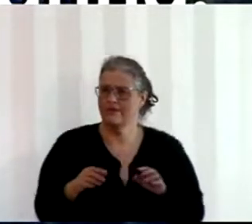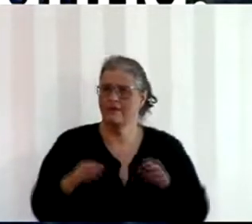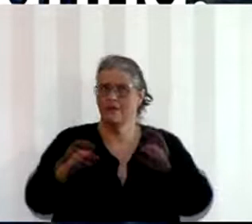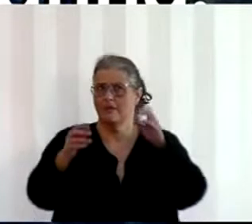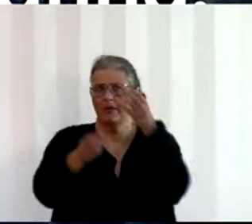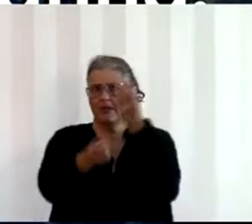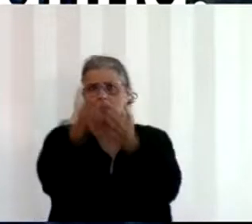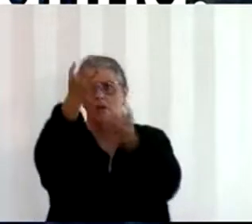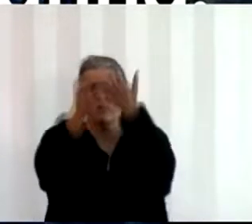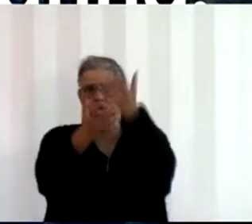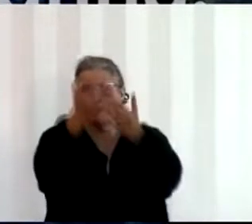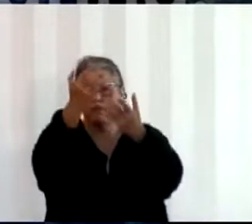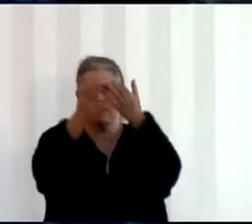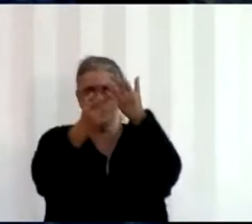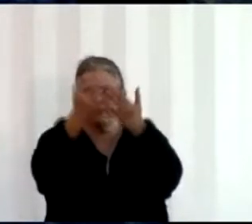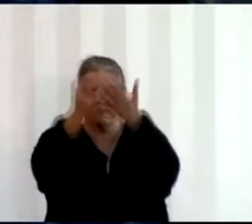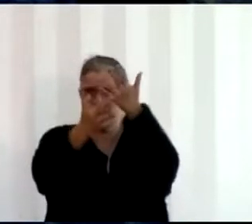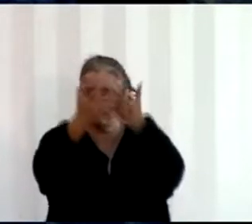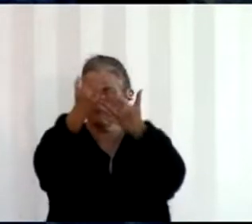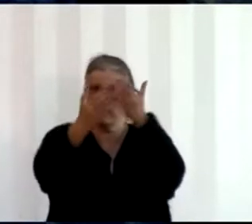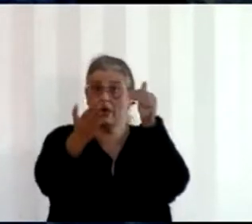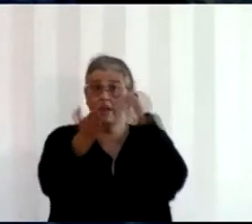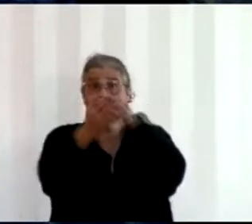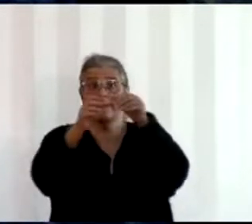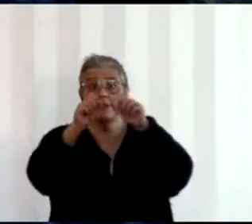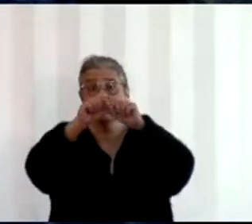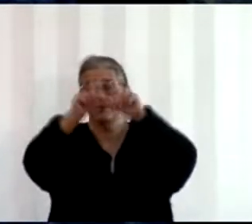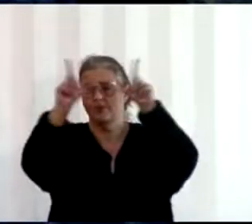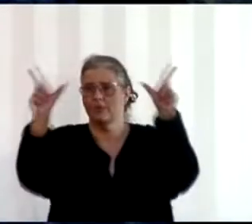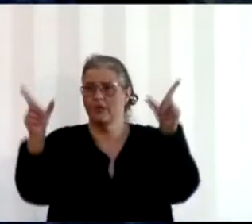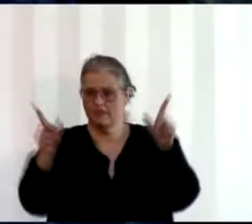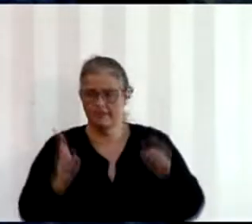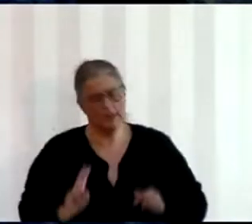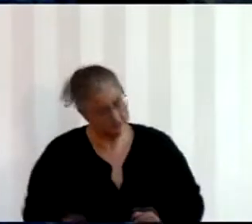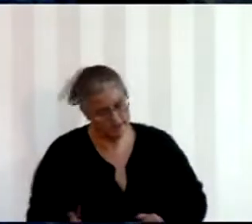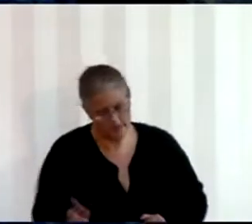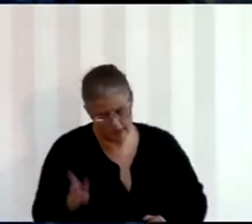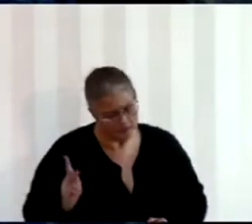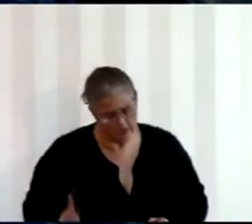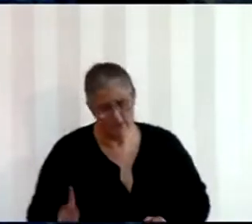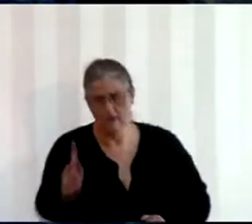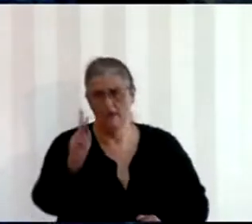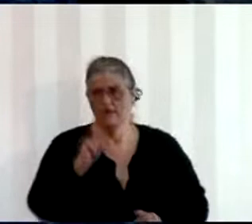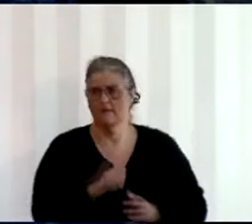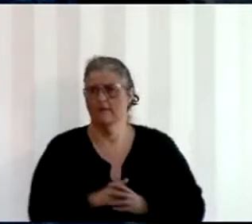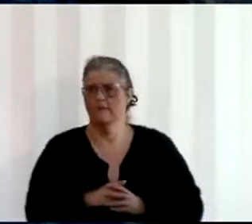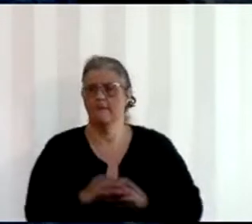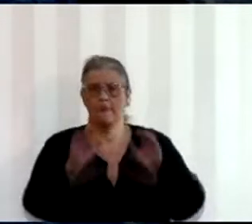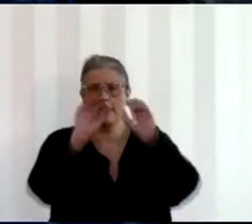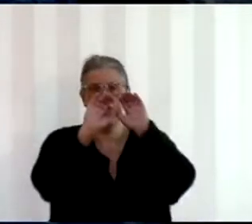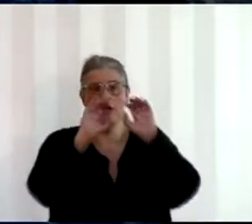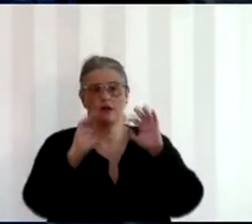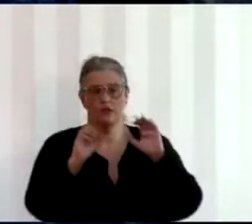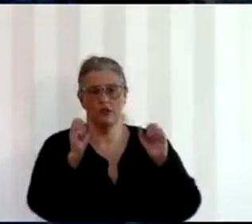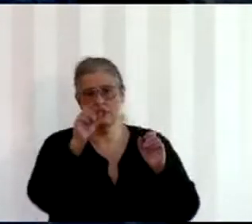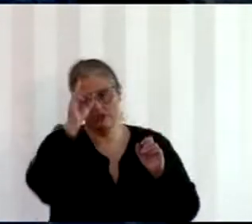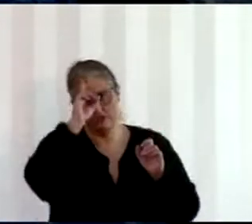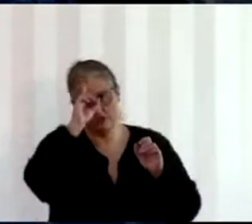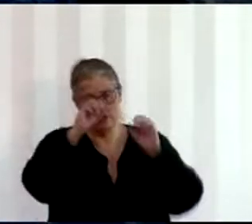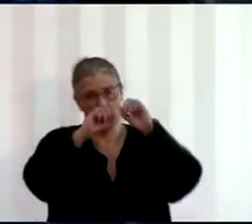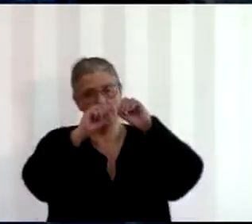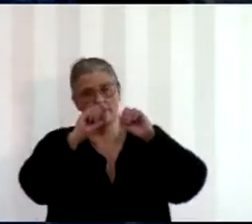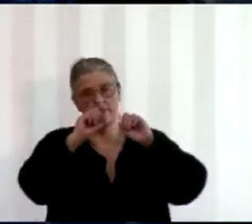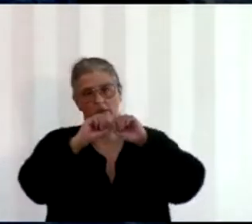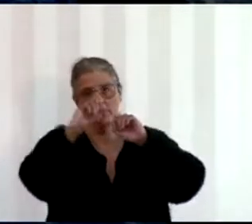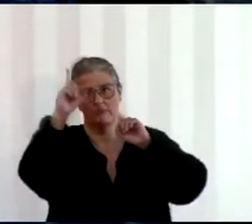fogo até a manhã. Assim era de contínuo. A nuvem o cobria e de noite havia aparência